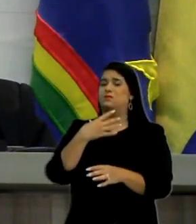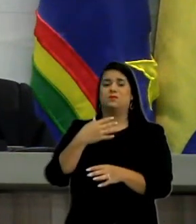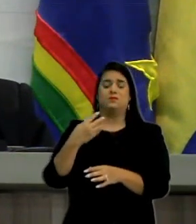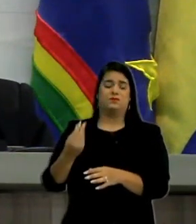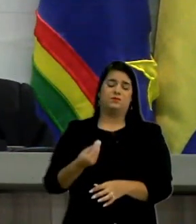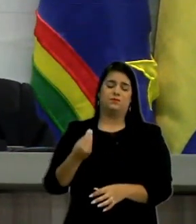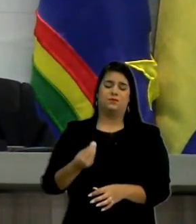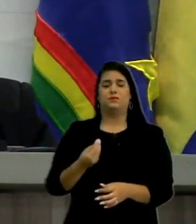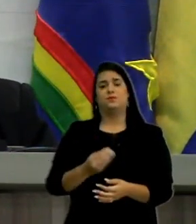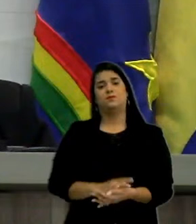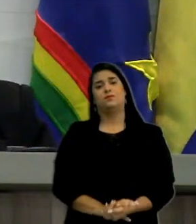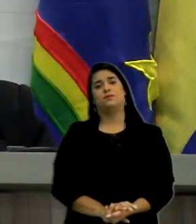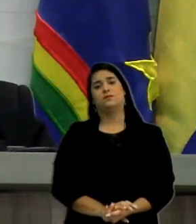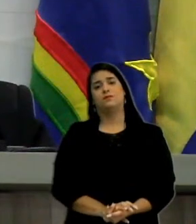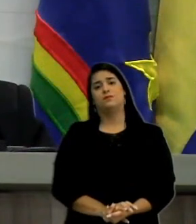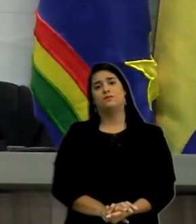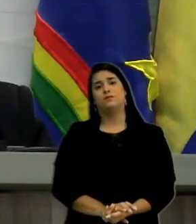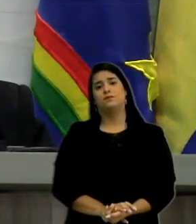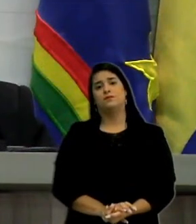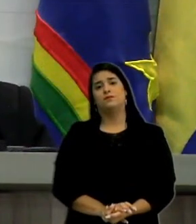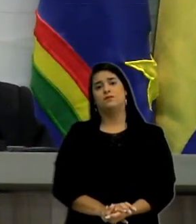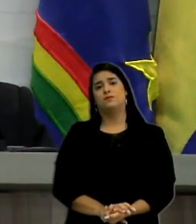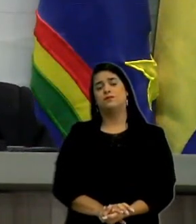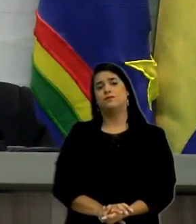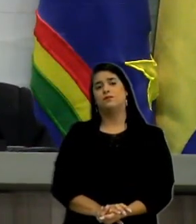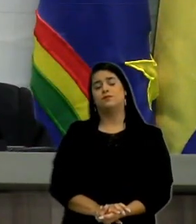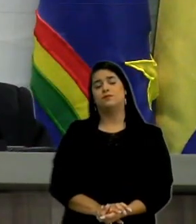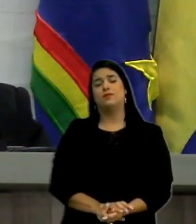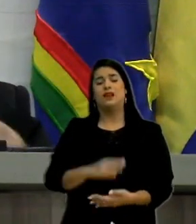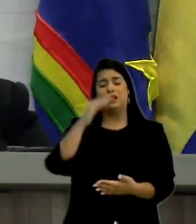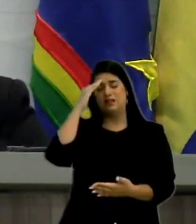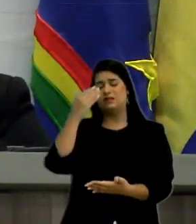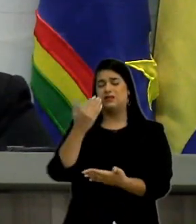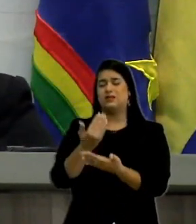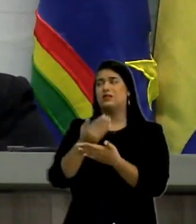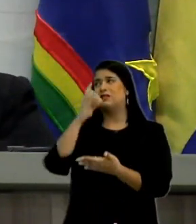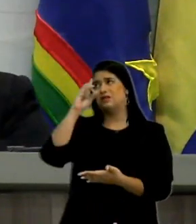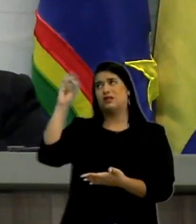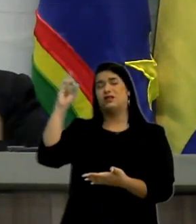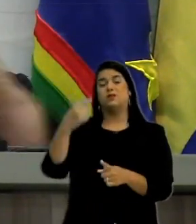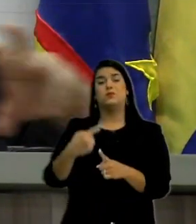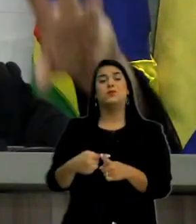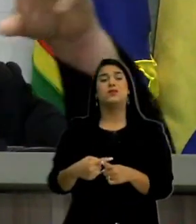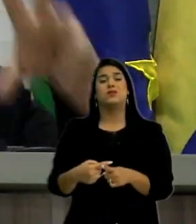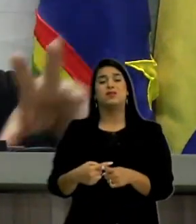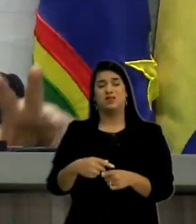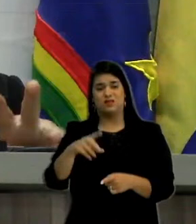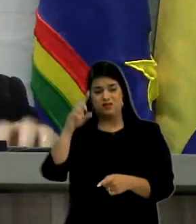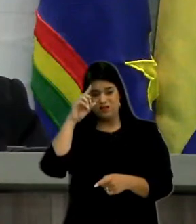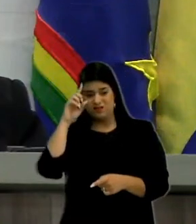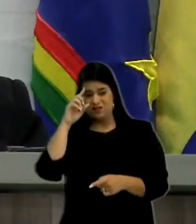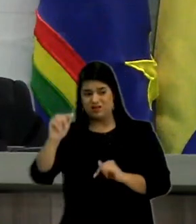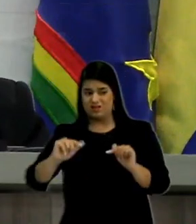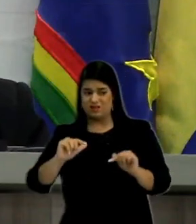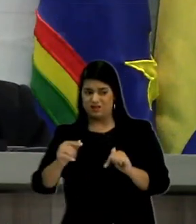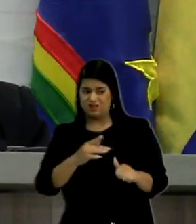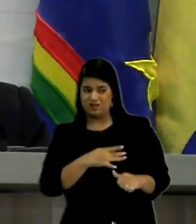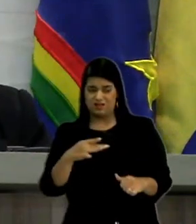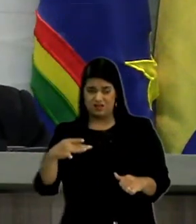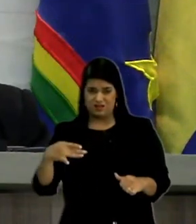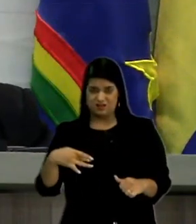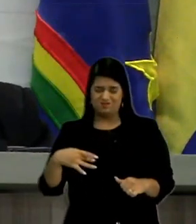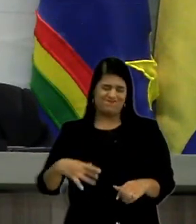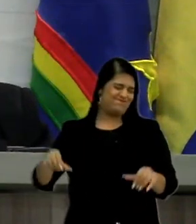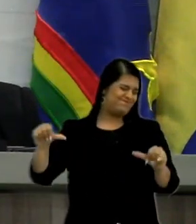vidas. E a esperança e tudo vem dEle, porque, infelizmente, cada dia, quem trabalha com a área da saúde é cada